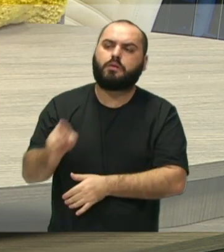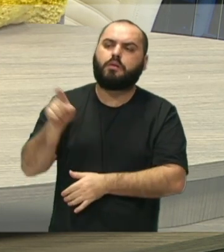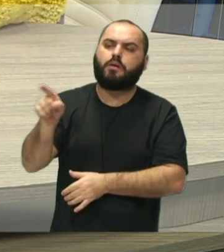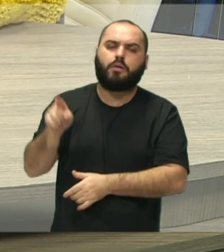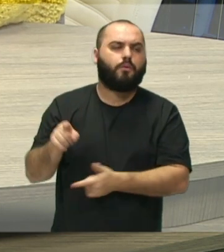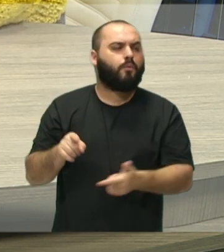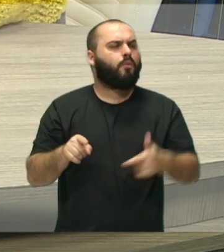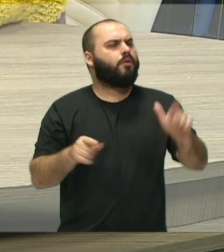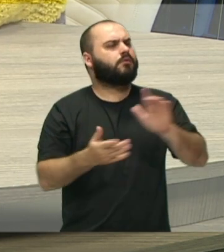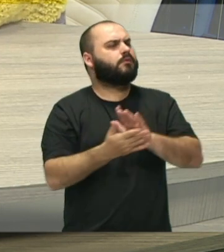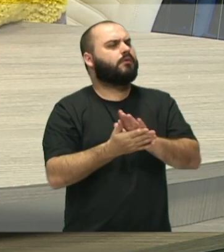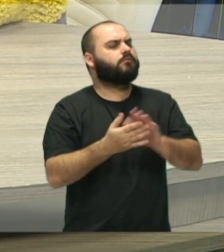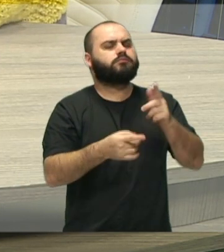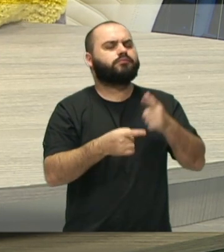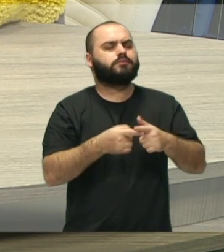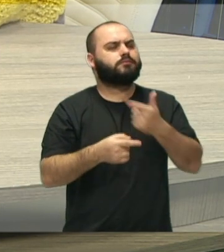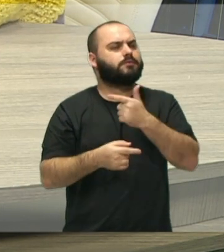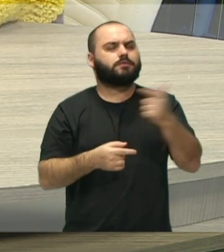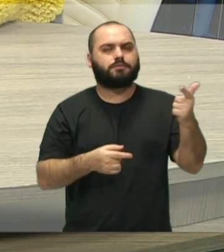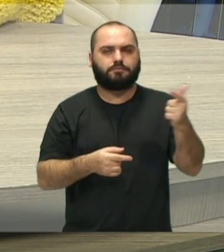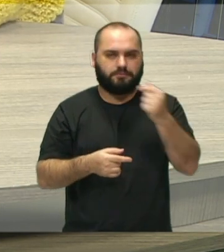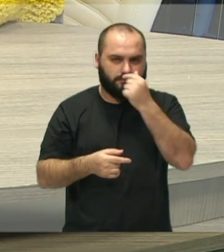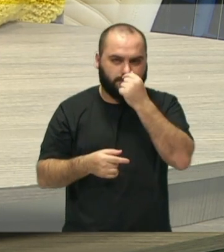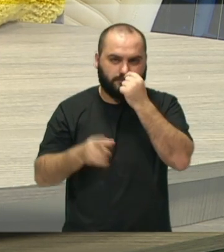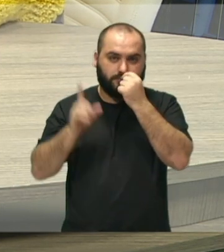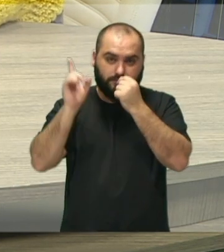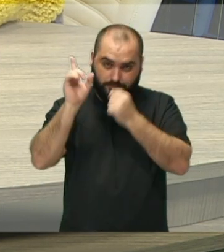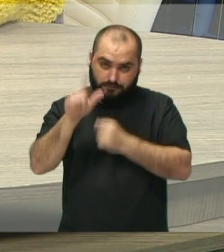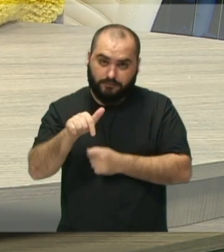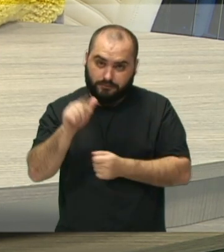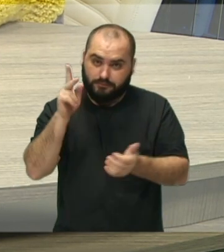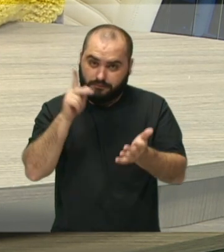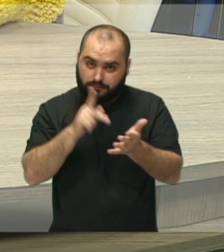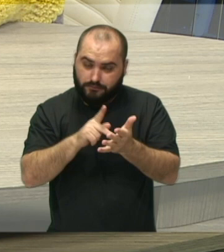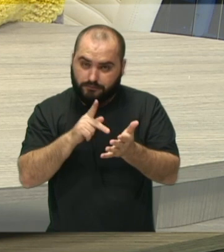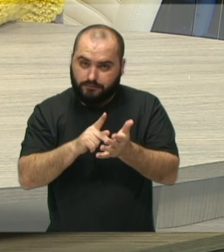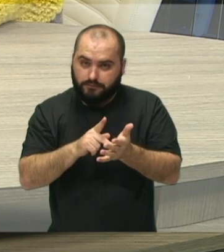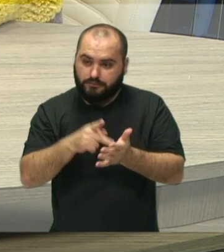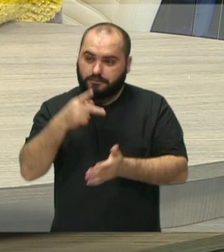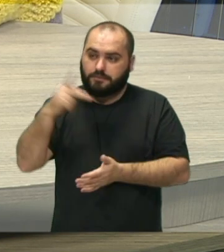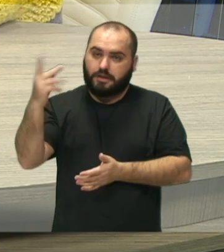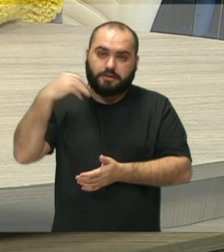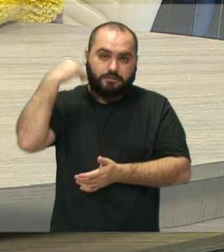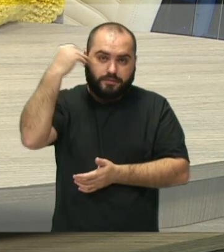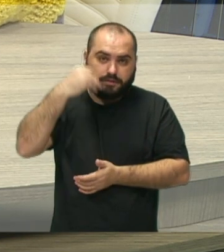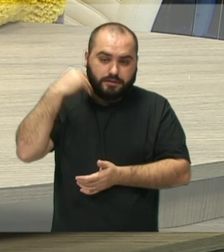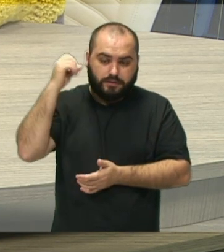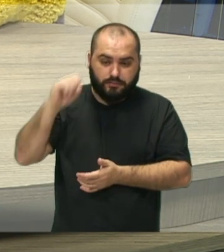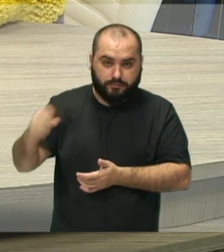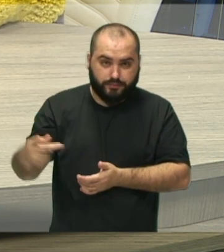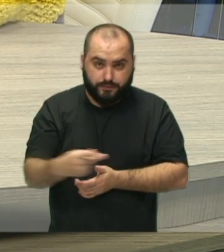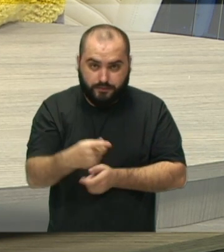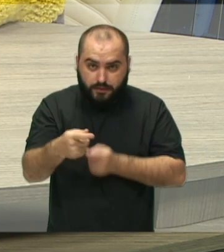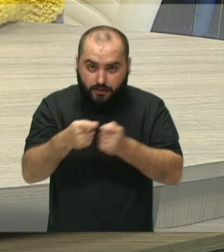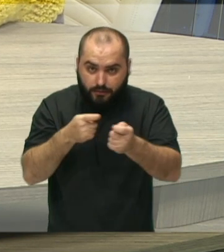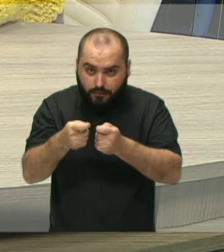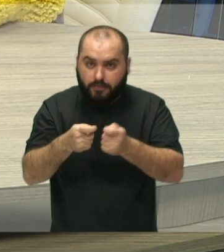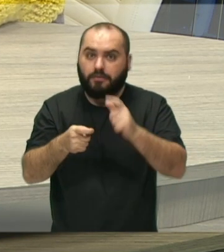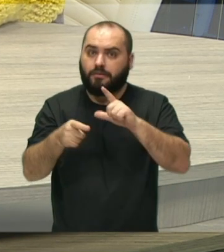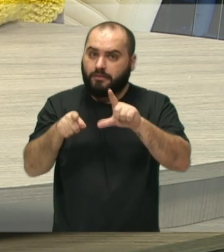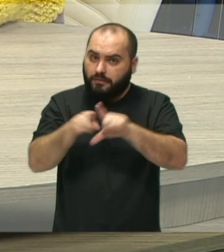não outro? Então, tudo isso é também, além de fazer essa parte de uma oportunidade de negócios, é também um